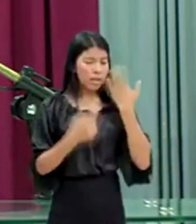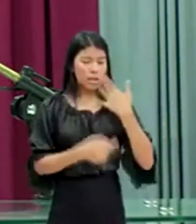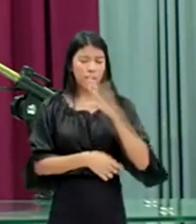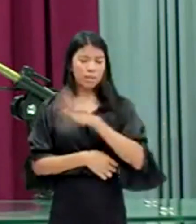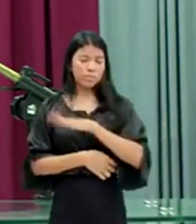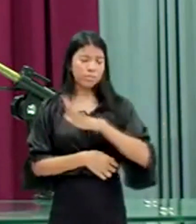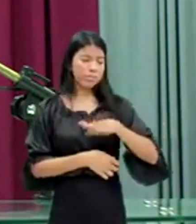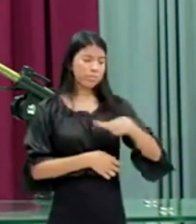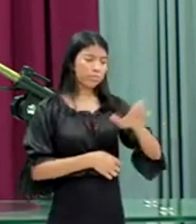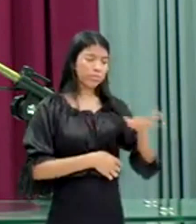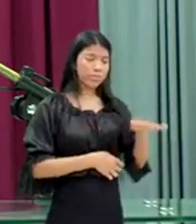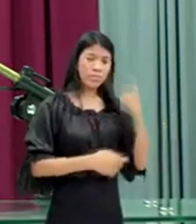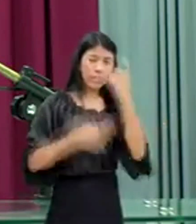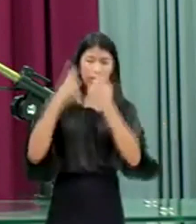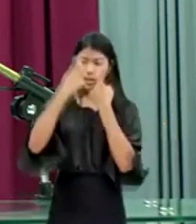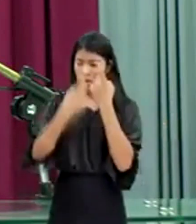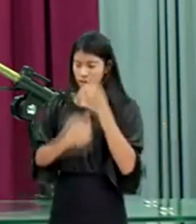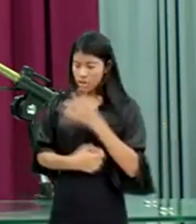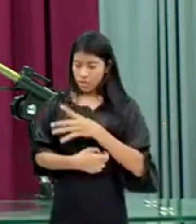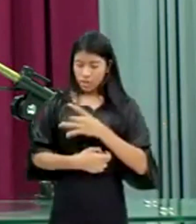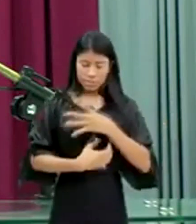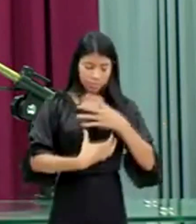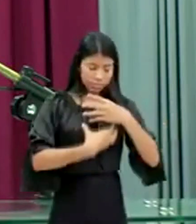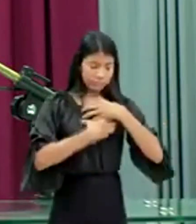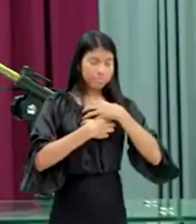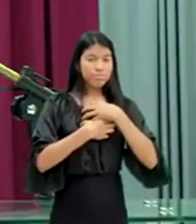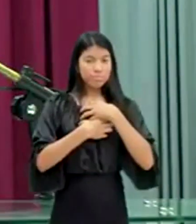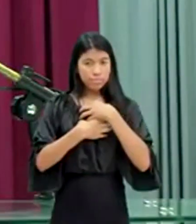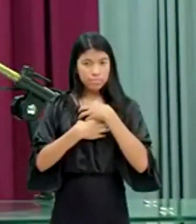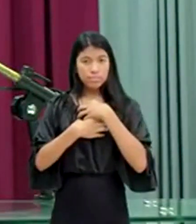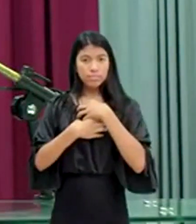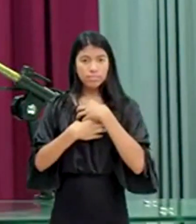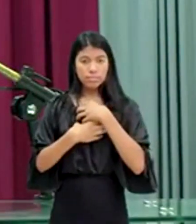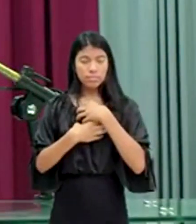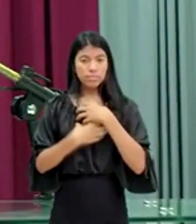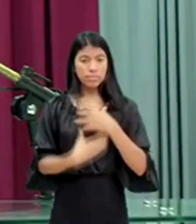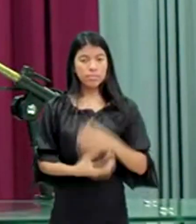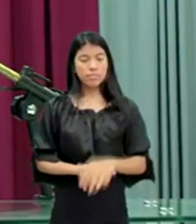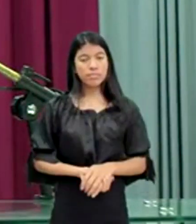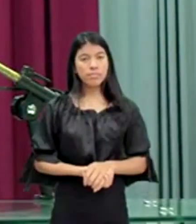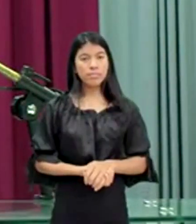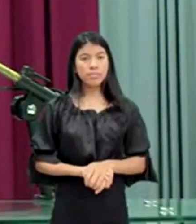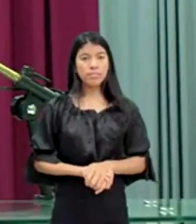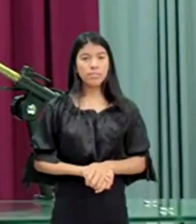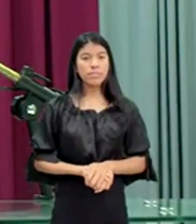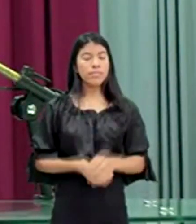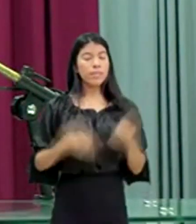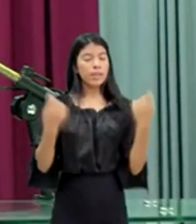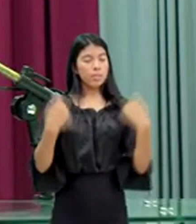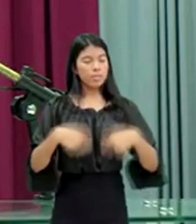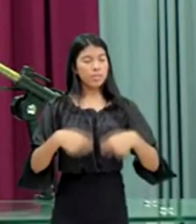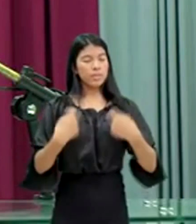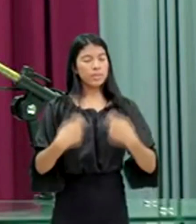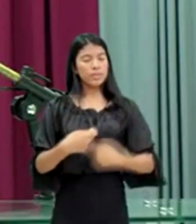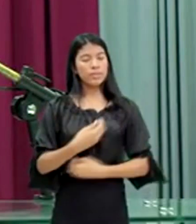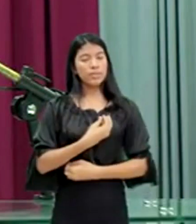preocupação bate, o medo vem junto. Nós precisamos